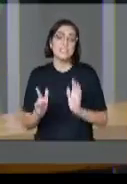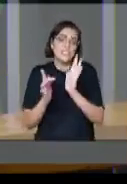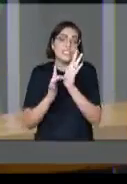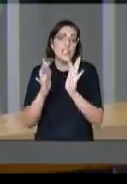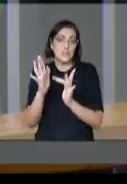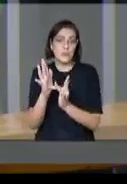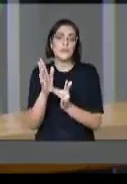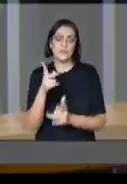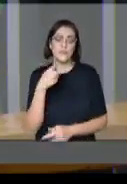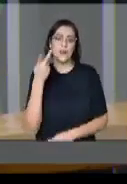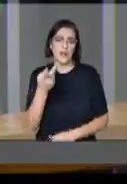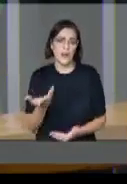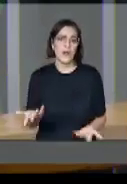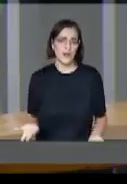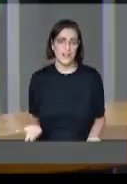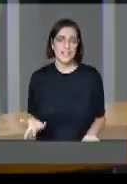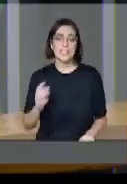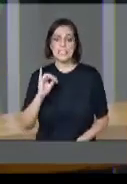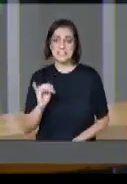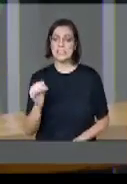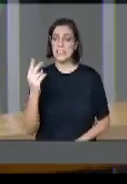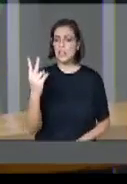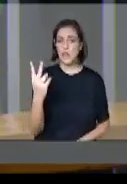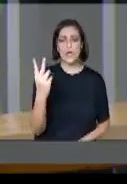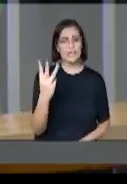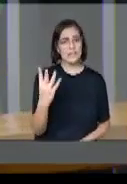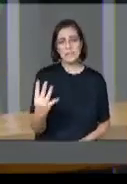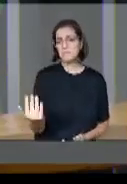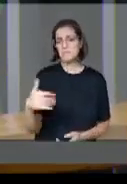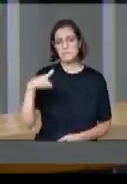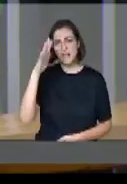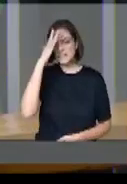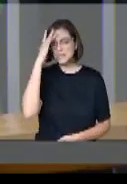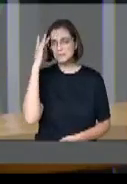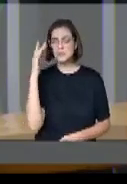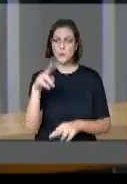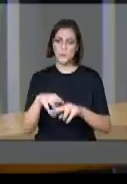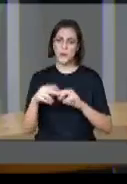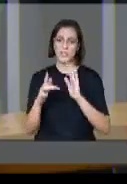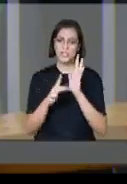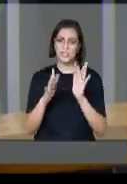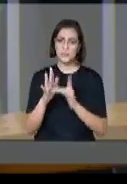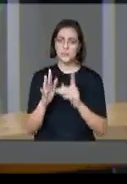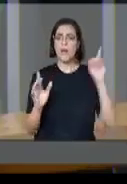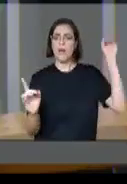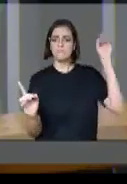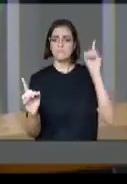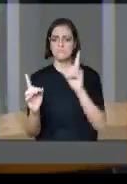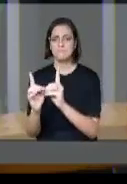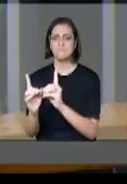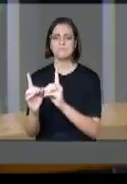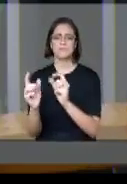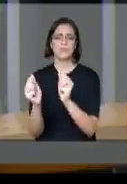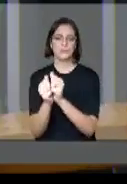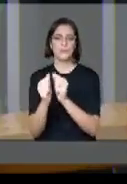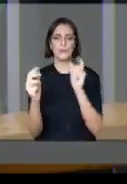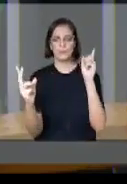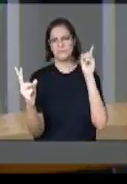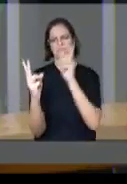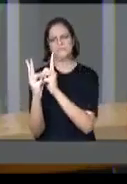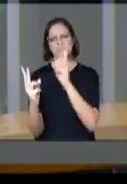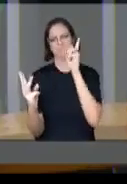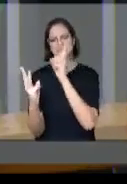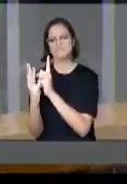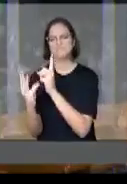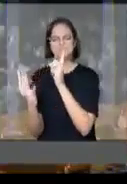onde duas pessoas ou mais se reunirem em nome dele, ele estará lá. E olha quanta gente a igreja conseguiu reunir